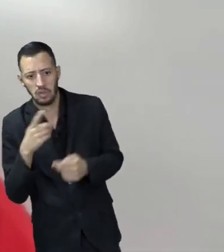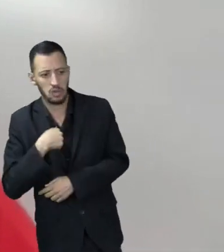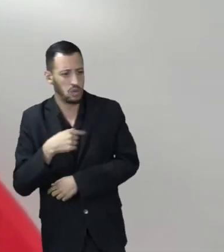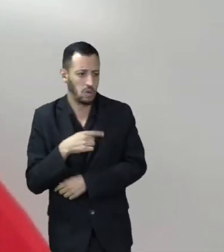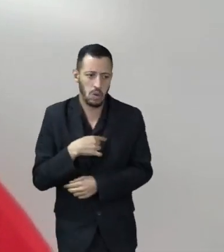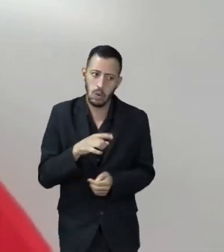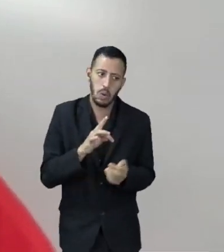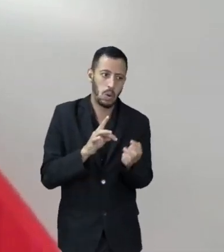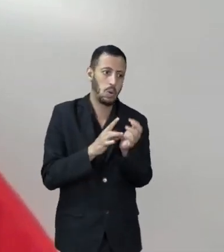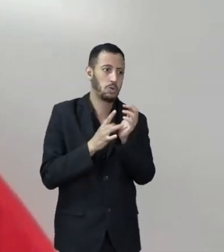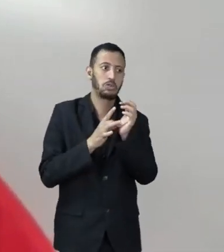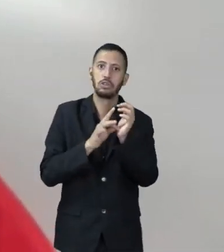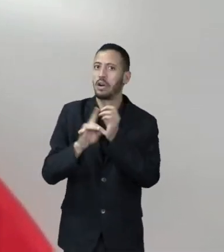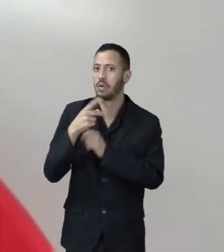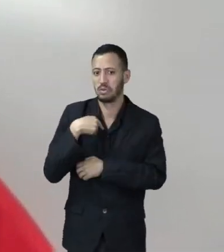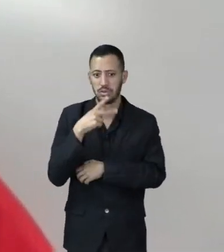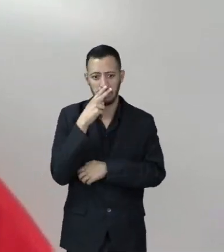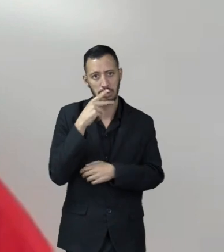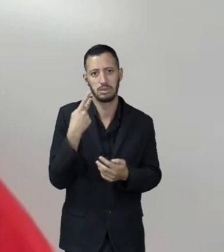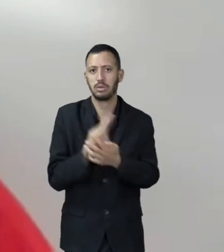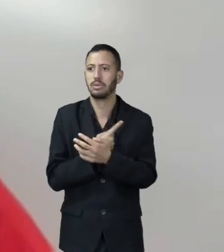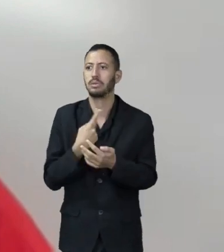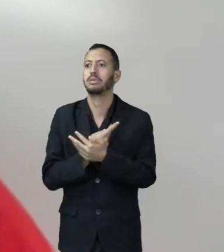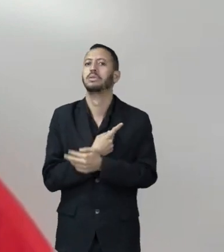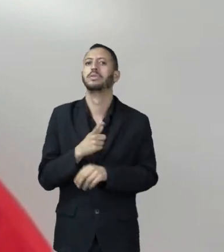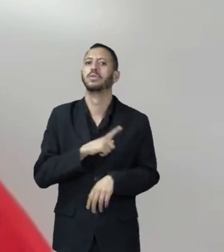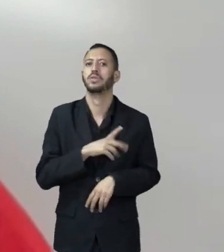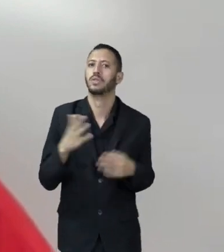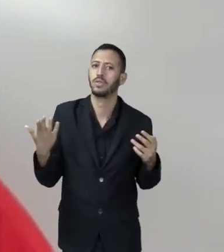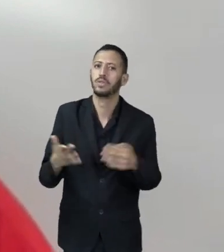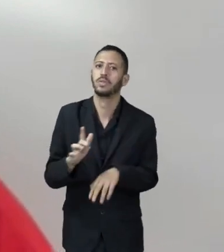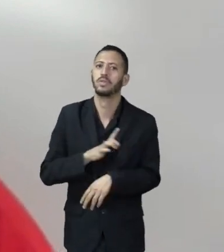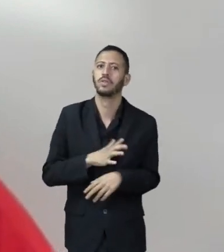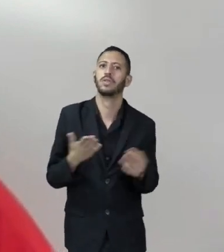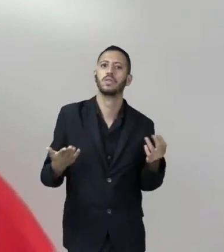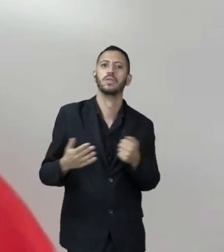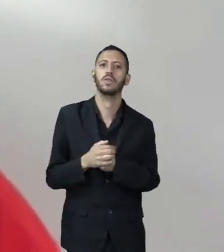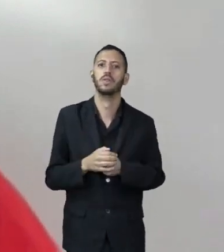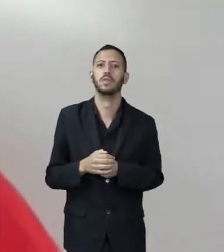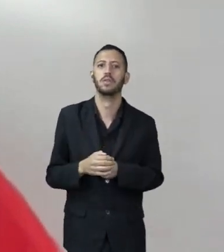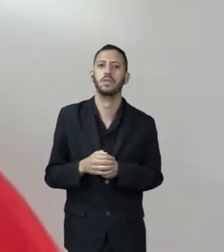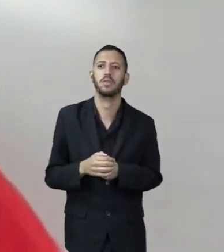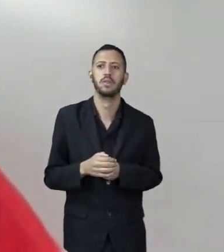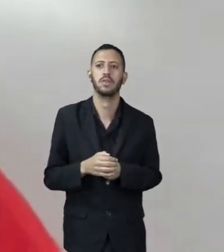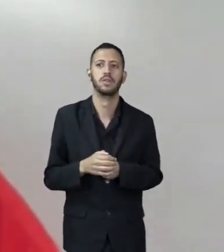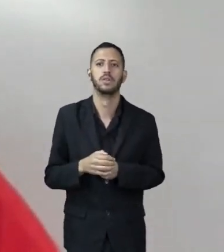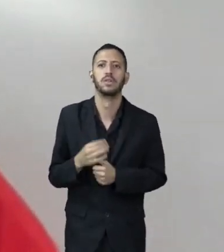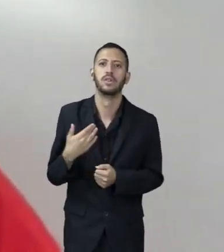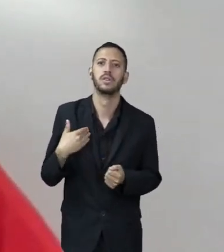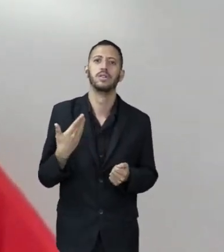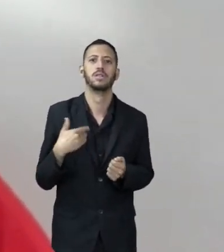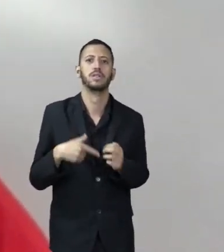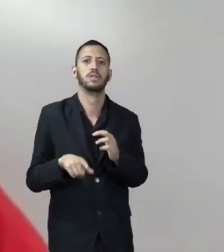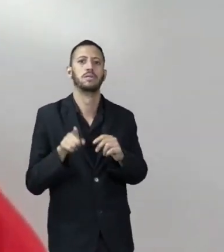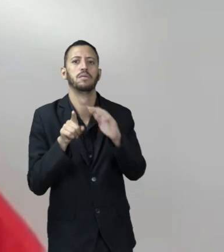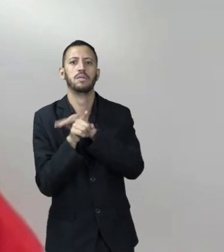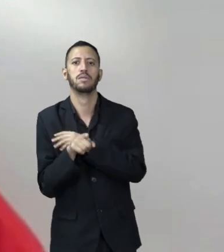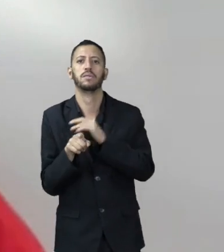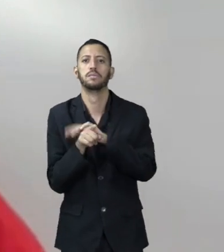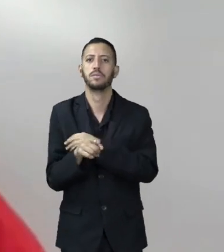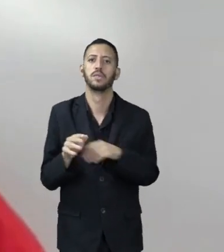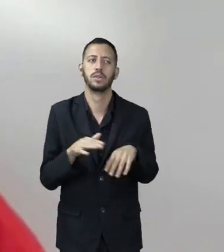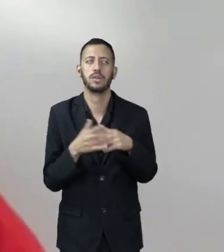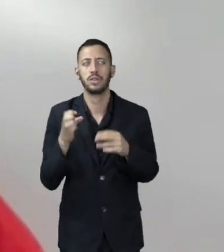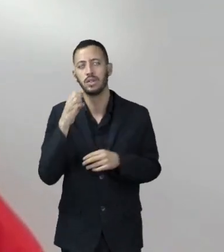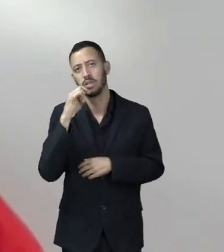que é errado. E assim nós temos aí essa situação que nós temos hoje. E aí, Anderson, eu te pergunto, né, pressupondo, né, que você é uma